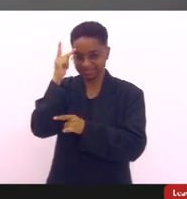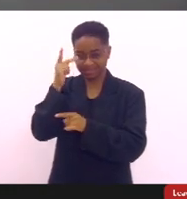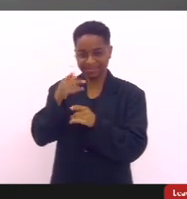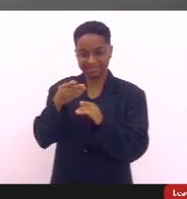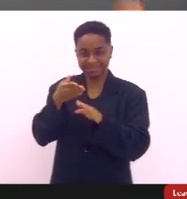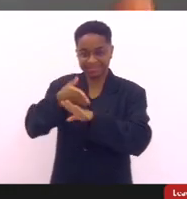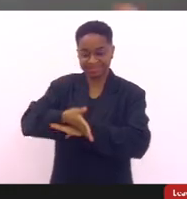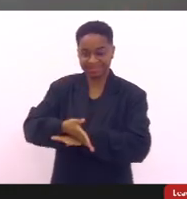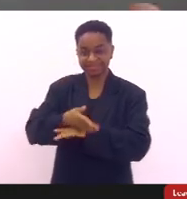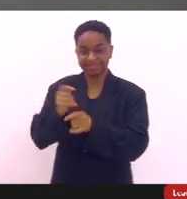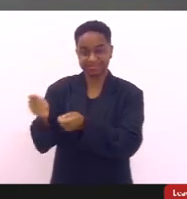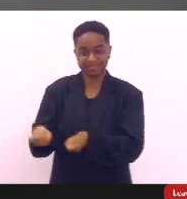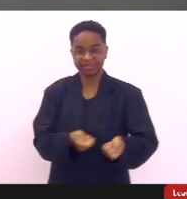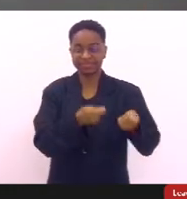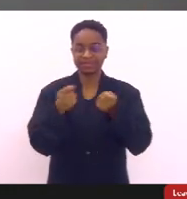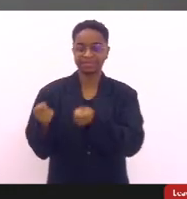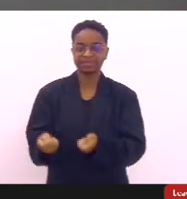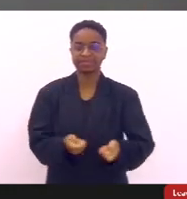rotineiramente,